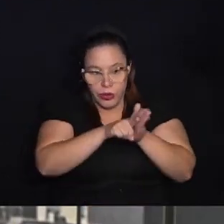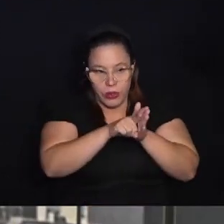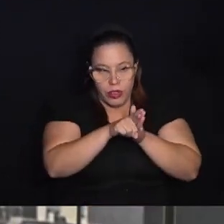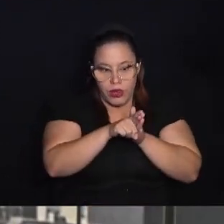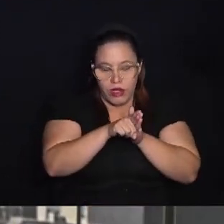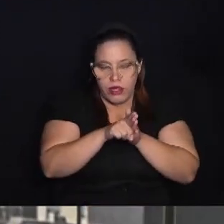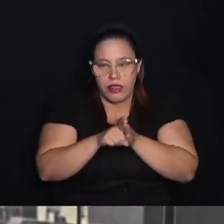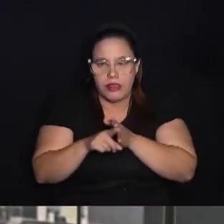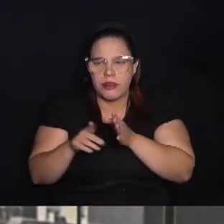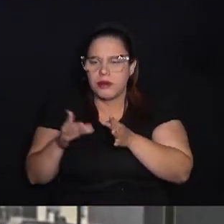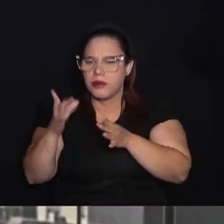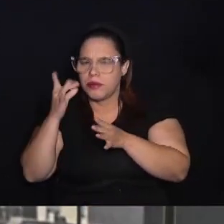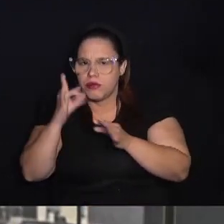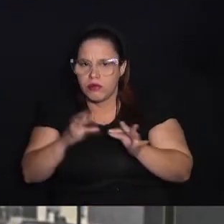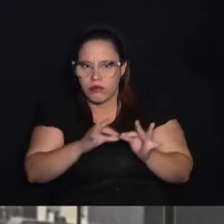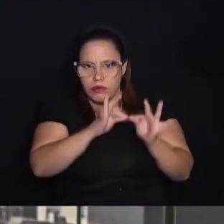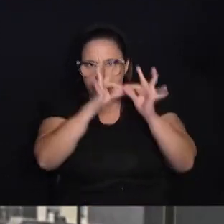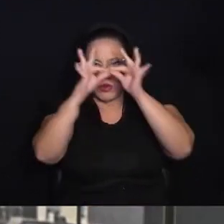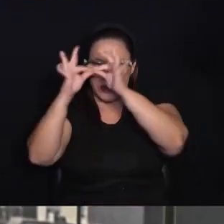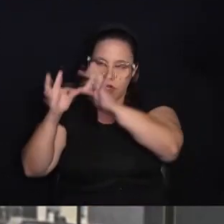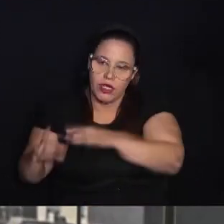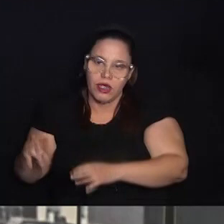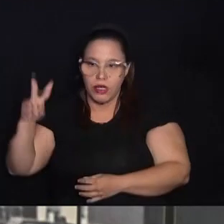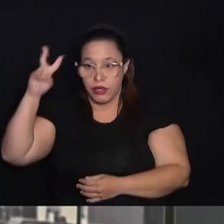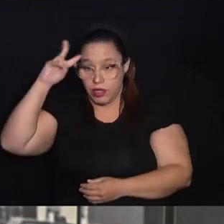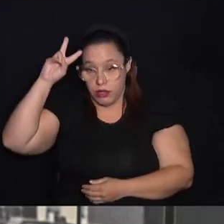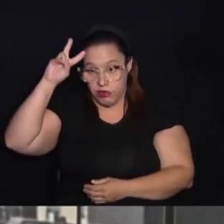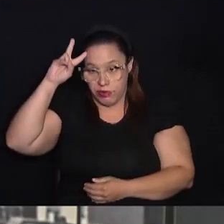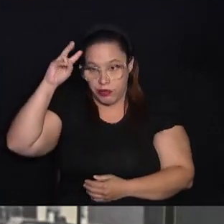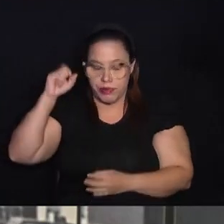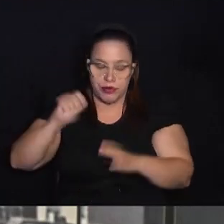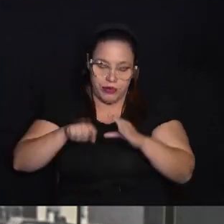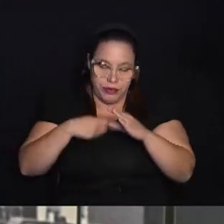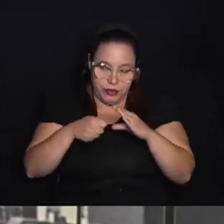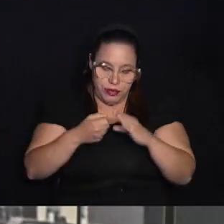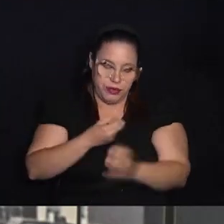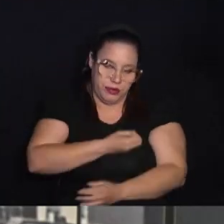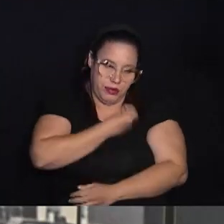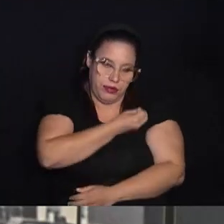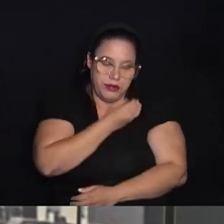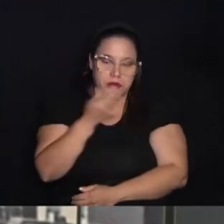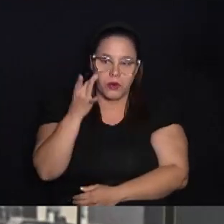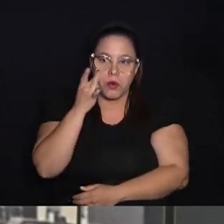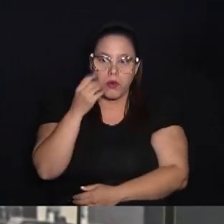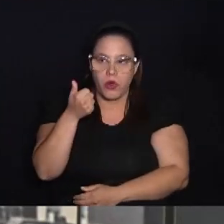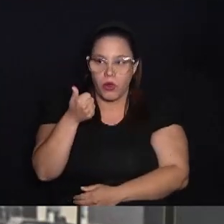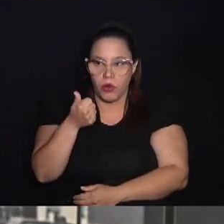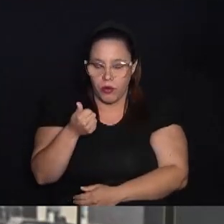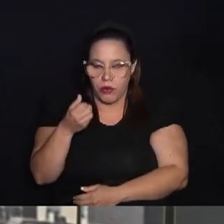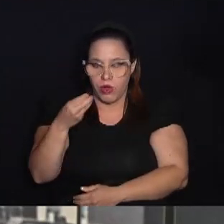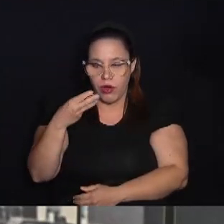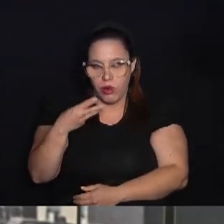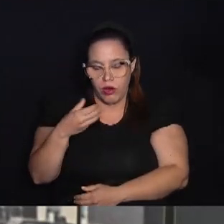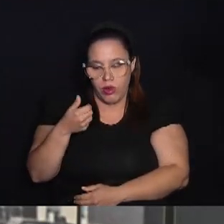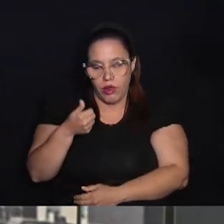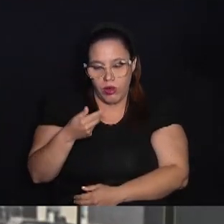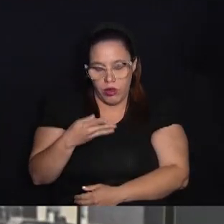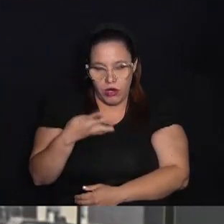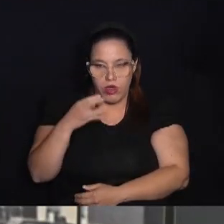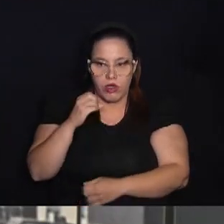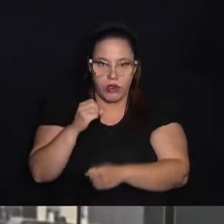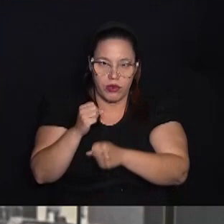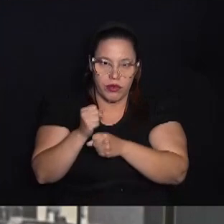assistindo ao programa nessa segunda-feira portanto estamos ao vivo 1:40 da tarde é verdade que na